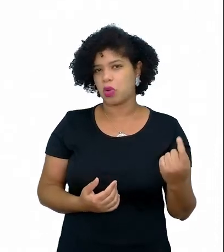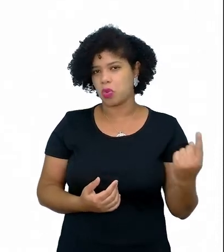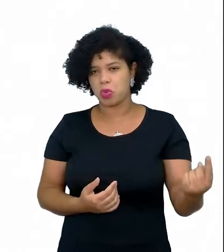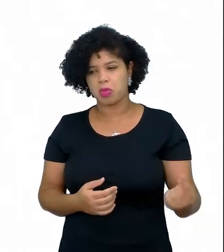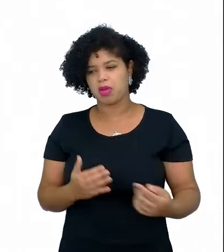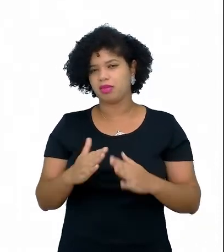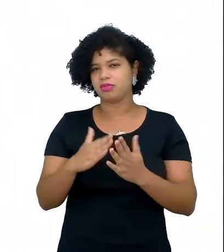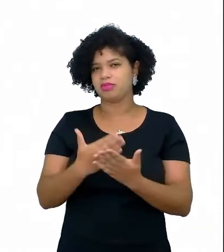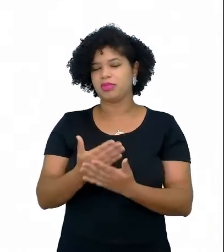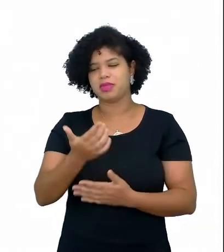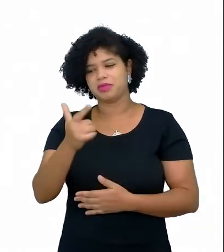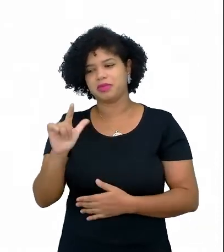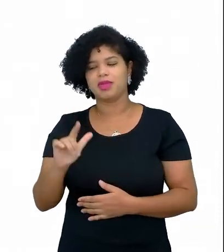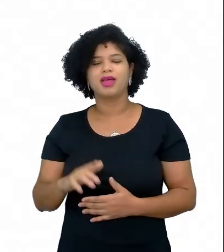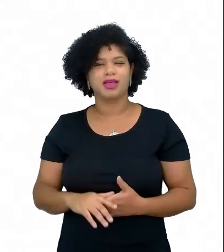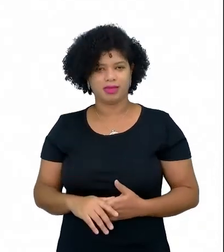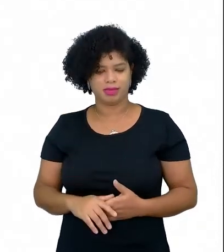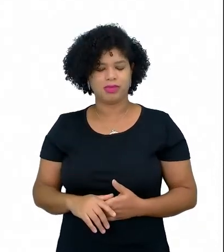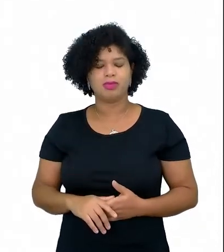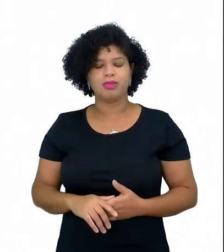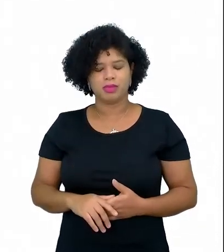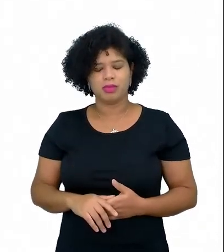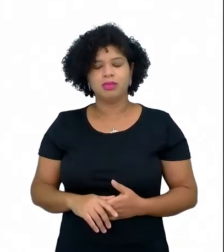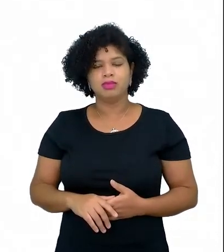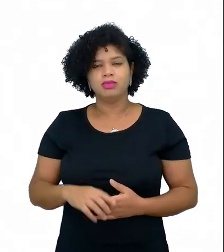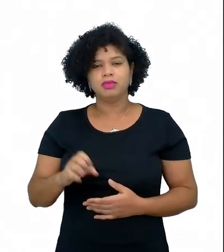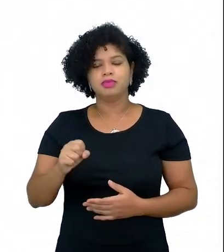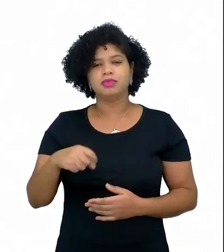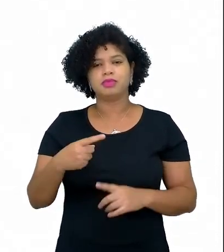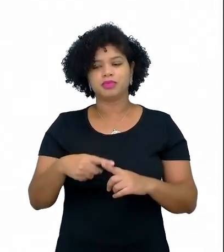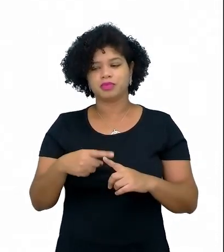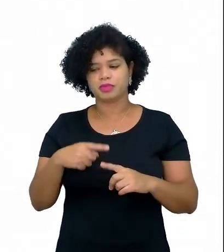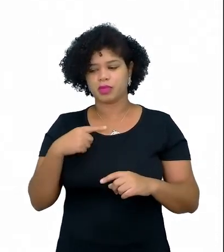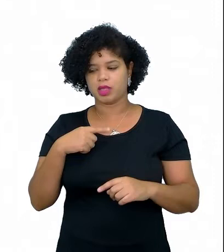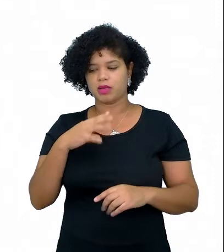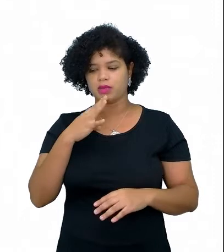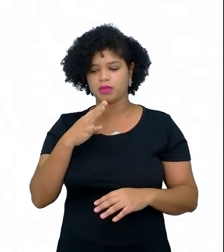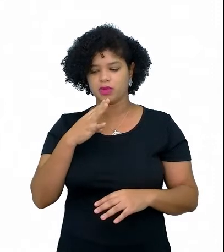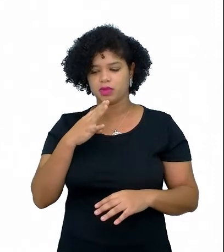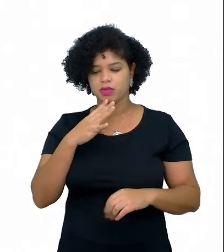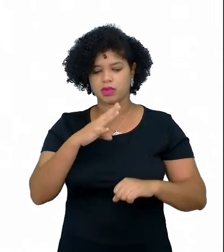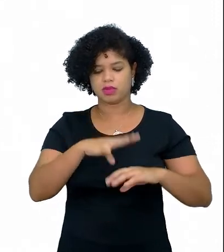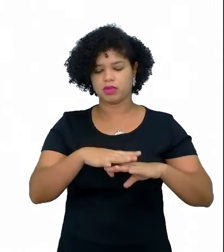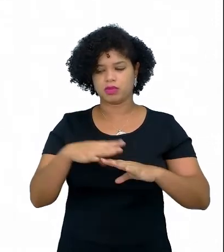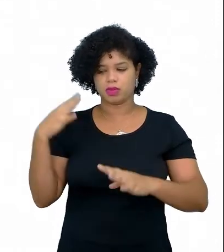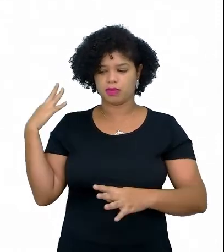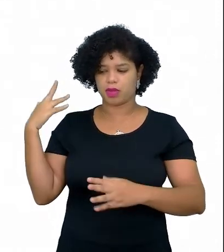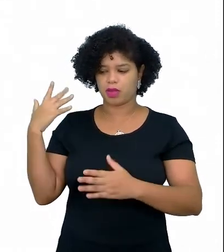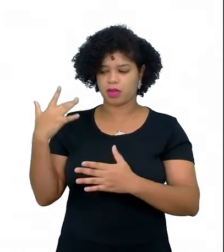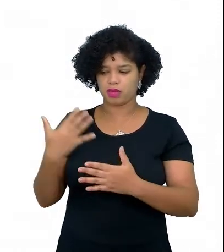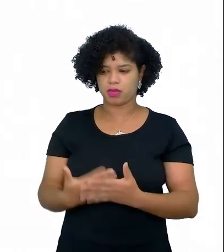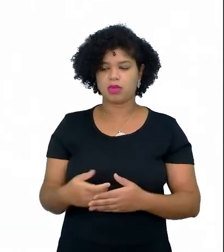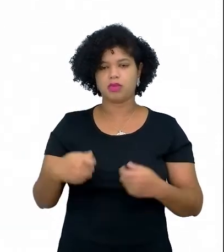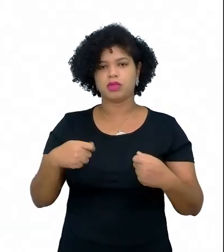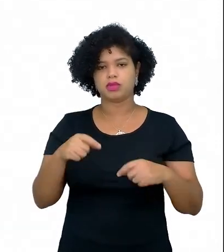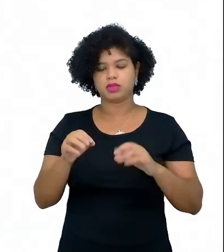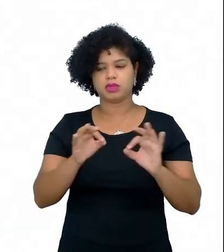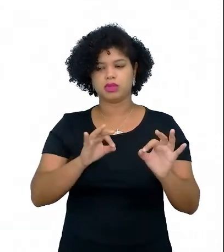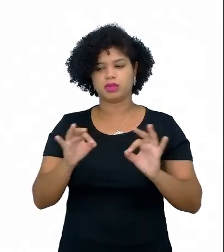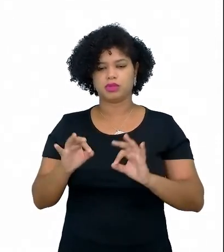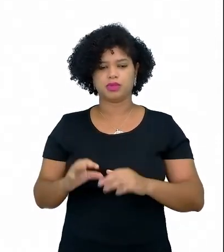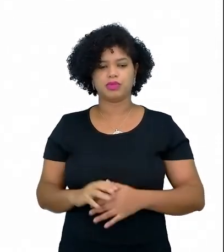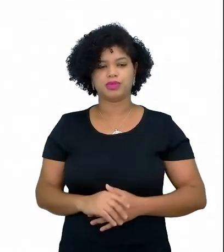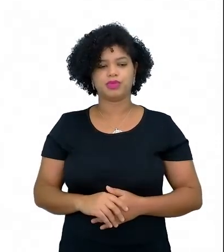cada turma, porque cada turma tem também conhecimentos matemáticos diversos para nós. Então, a gente tem que fazer esse mapeamento, tá?